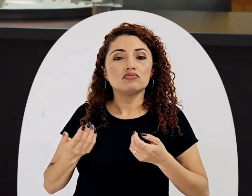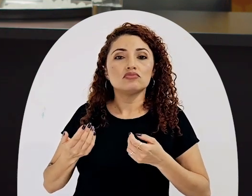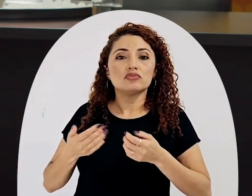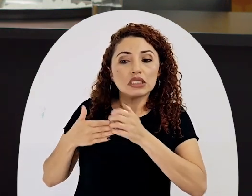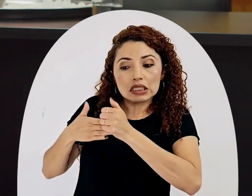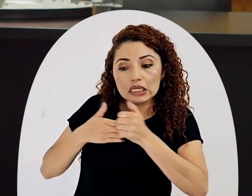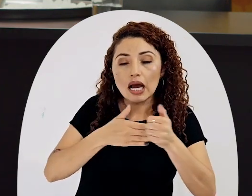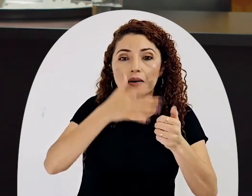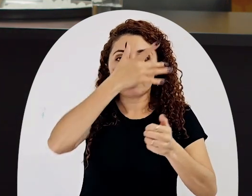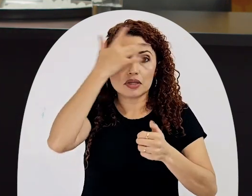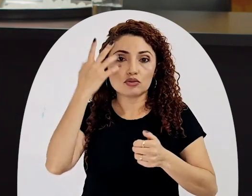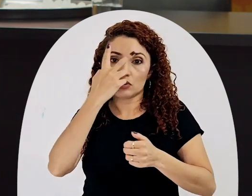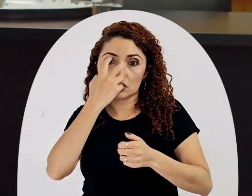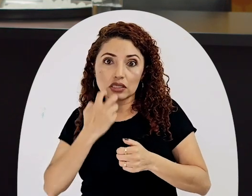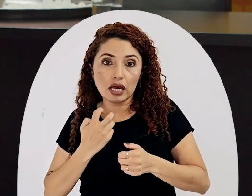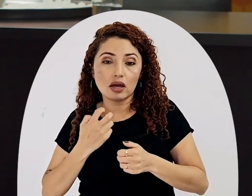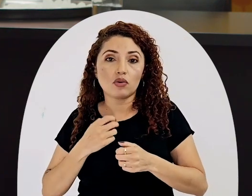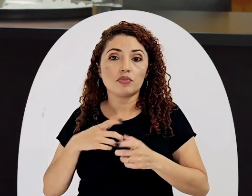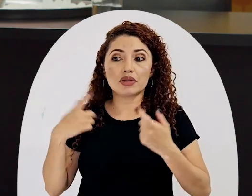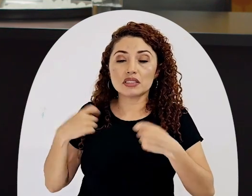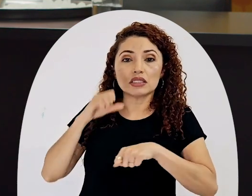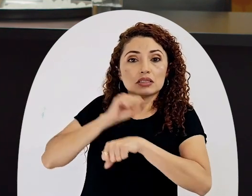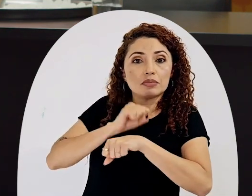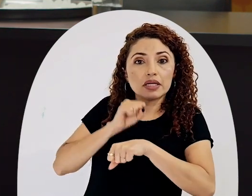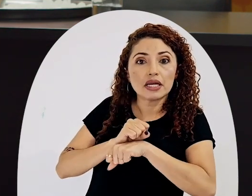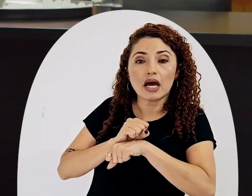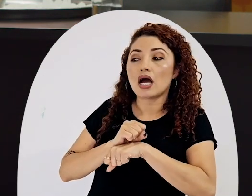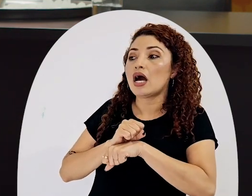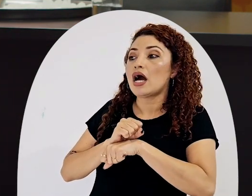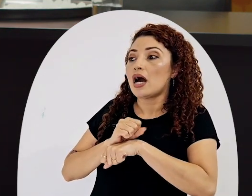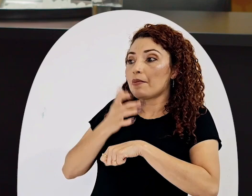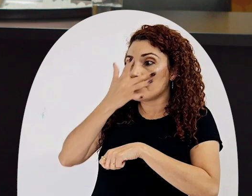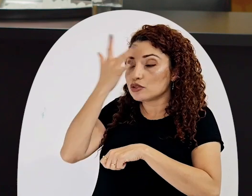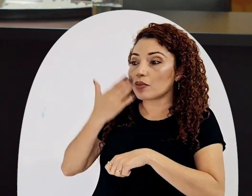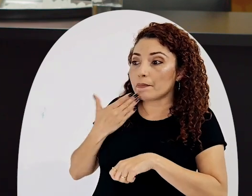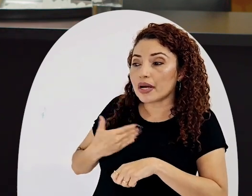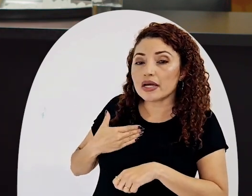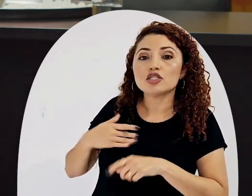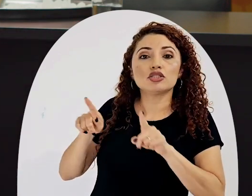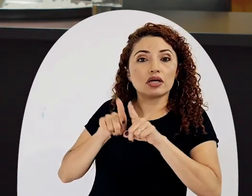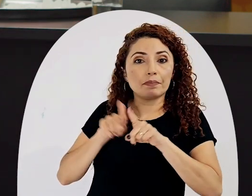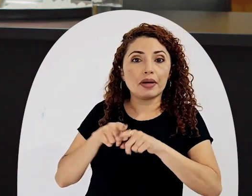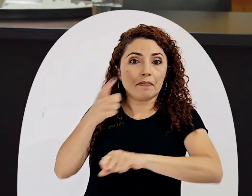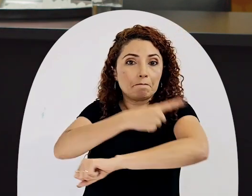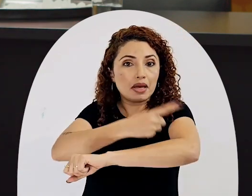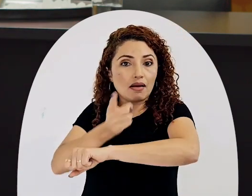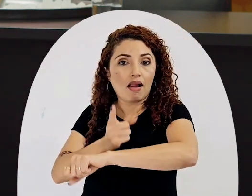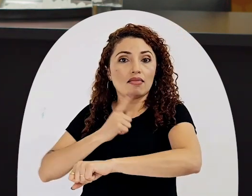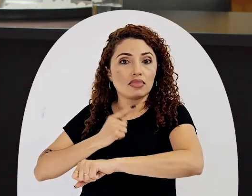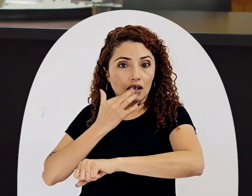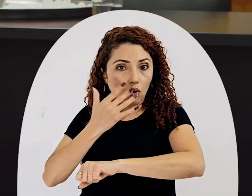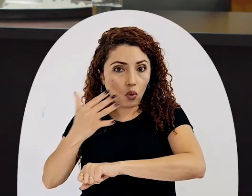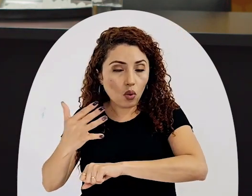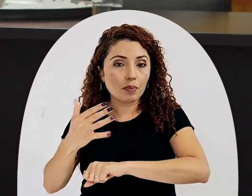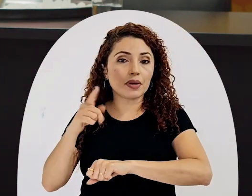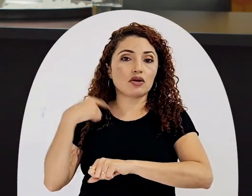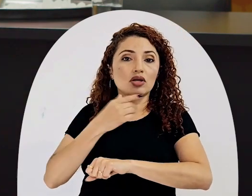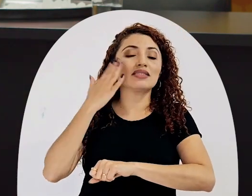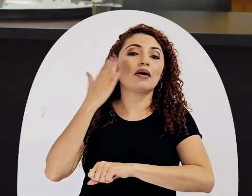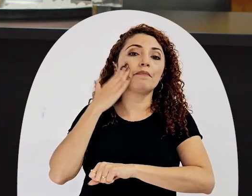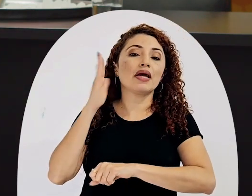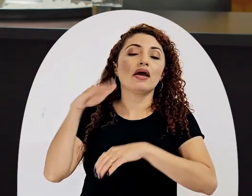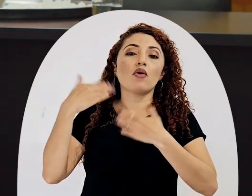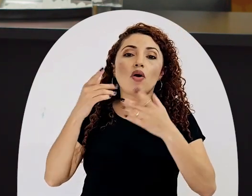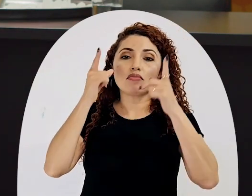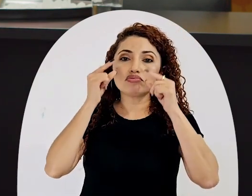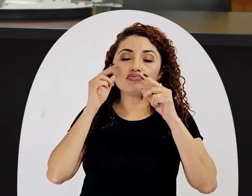te pede, que existe cor de bengala para a gente saber o grau. Aprendi sobre acessibilidade, e até hoje não tem jeito, gente. Além do